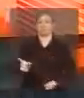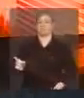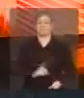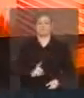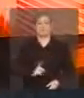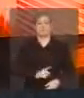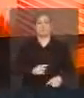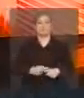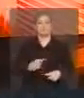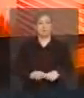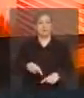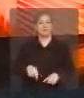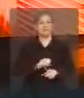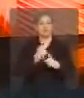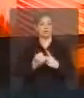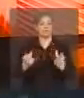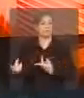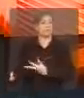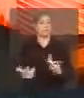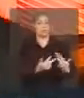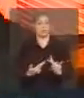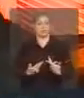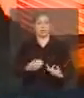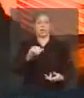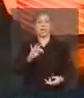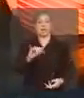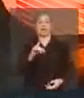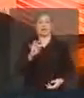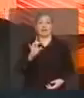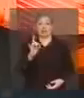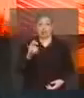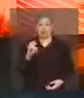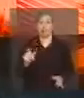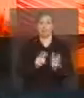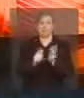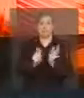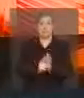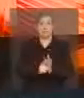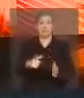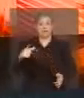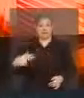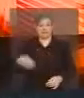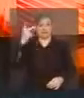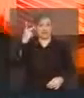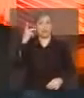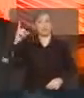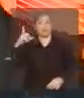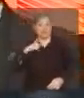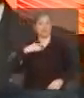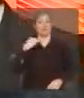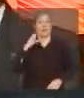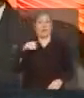fossem palha da sociedade. Os catadores de papel de São Paulo têm conta em banco e